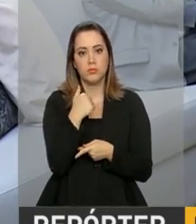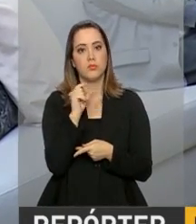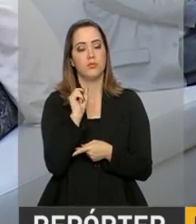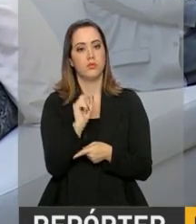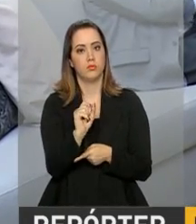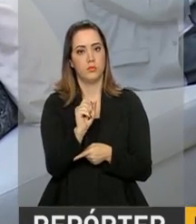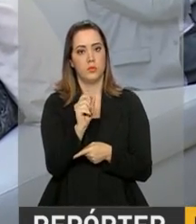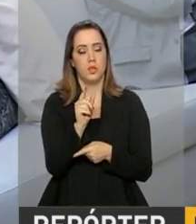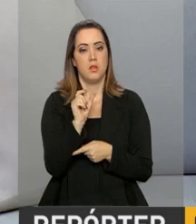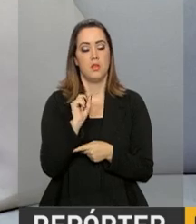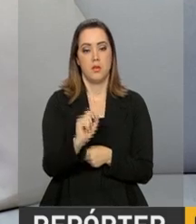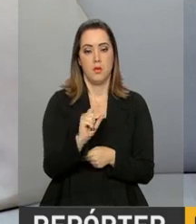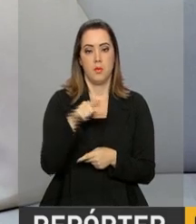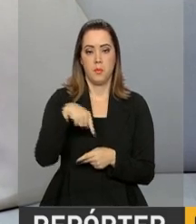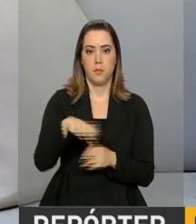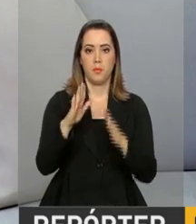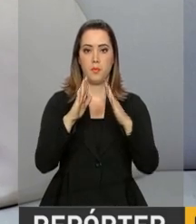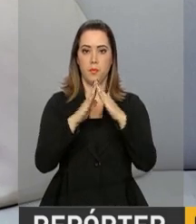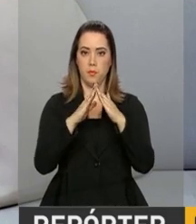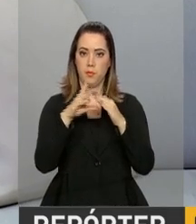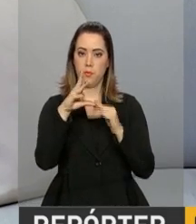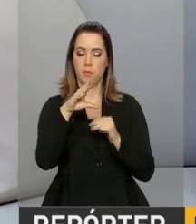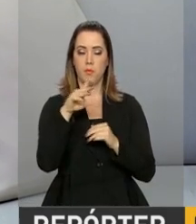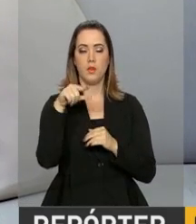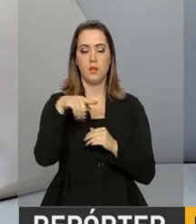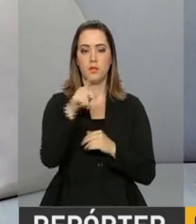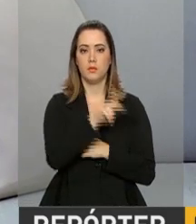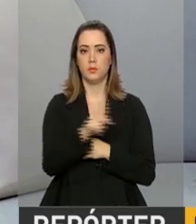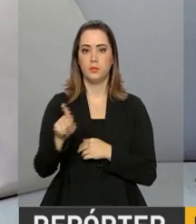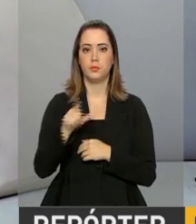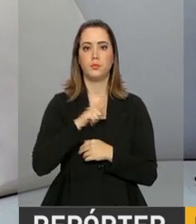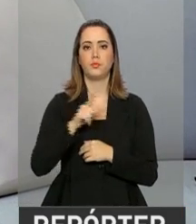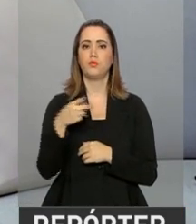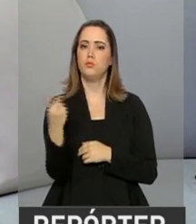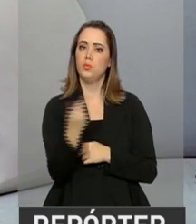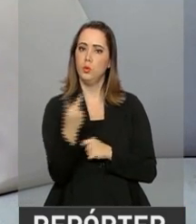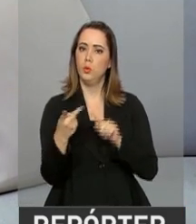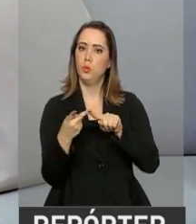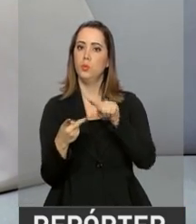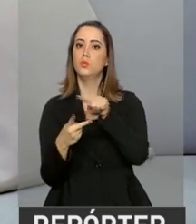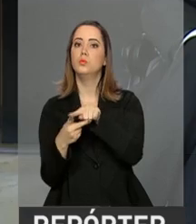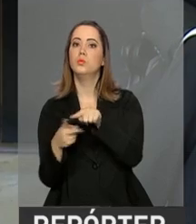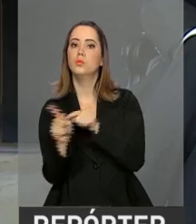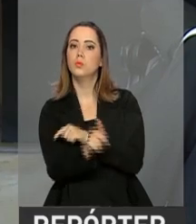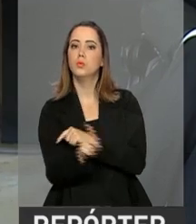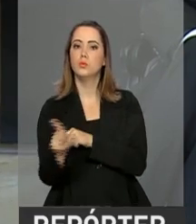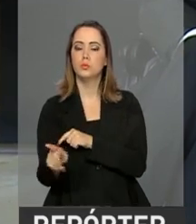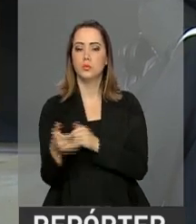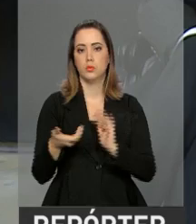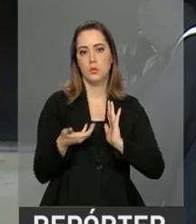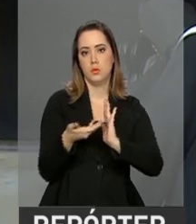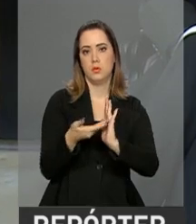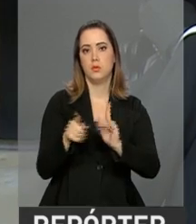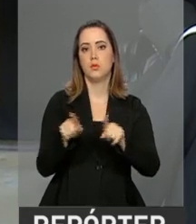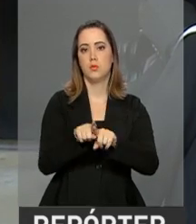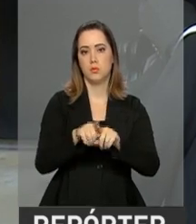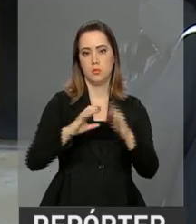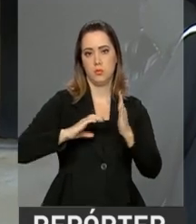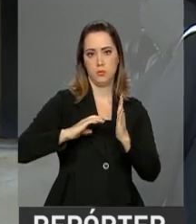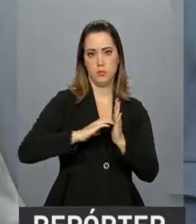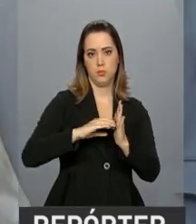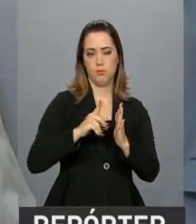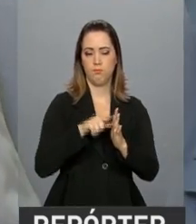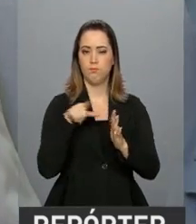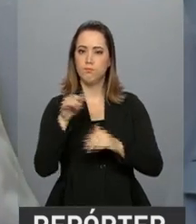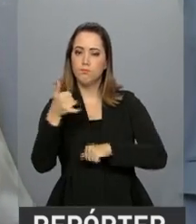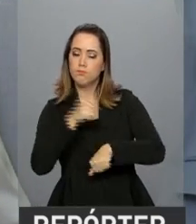oficial da vice-presidência os presidentes da câmara Rodrigo Maia e do Senado Renan caleiros eles traram uma estratégia